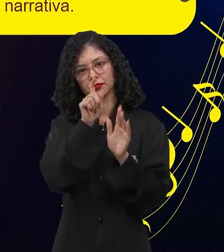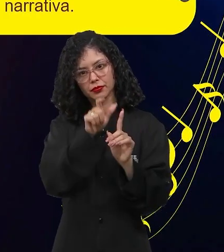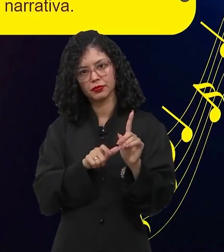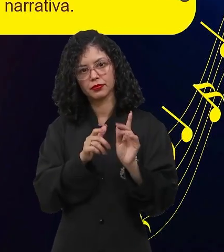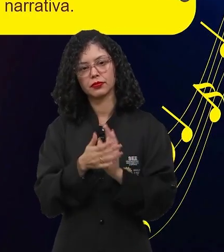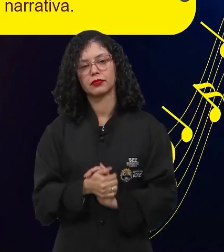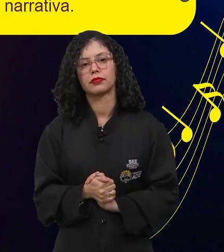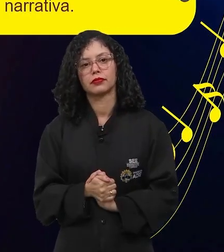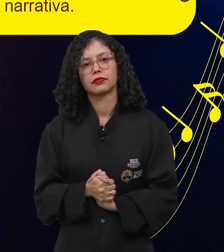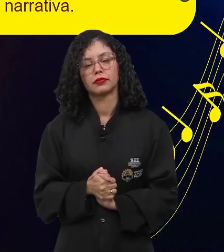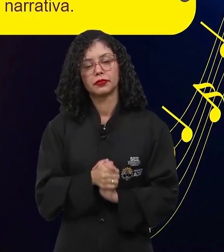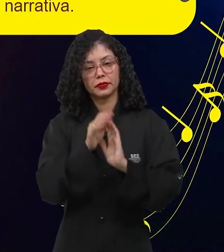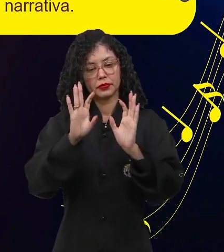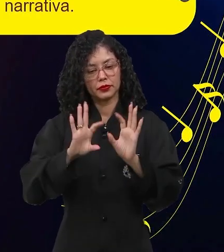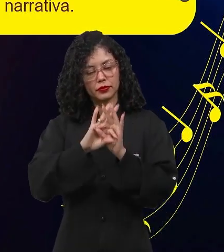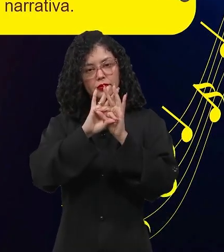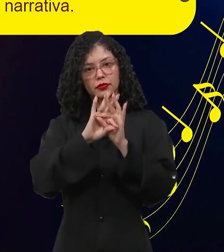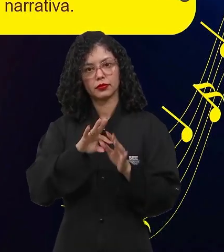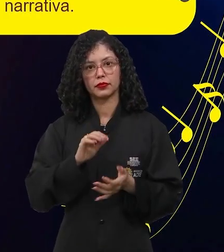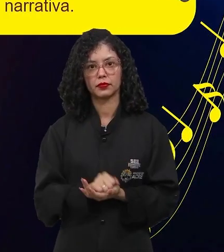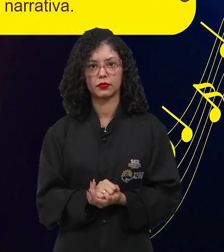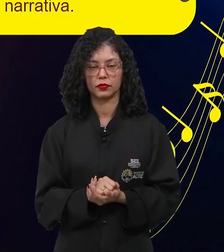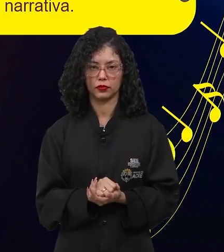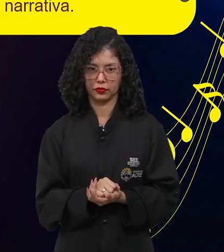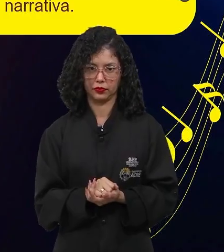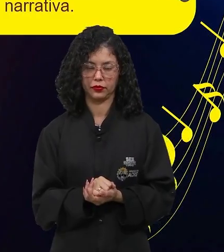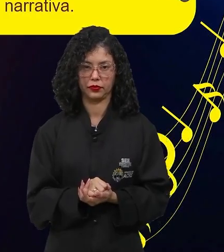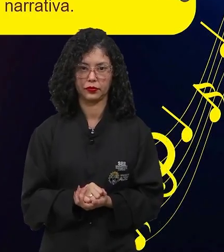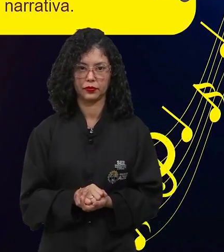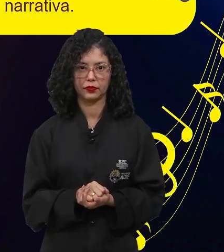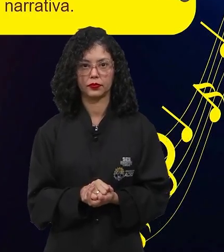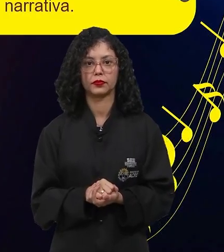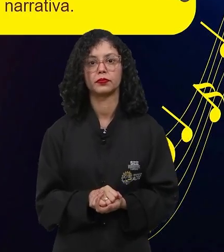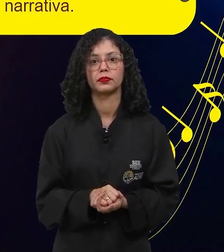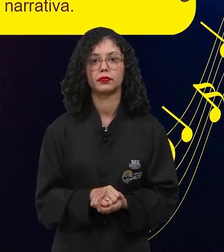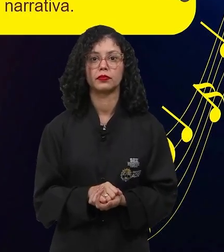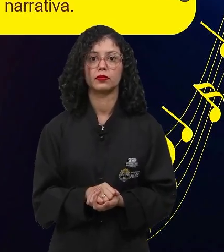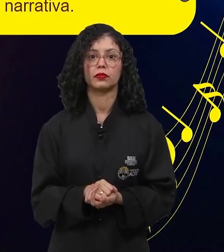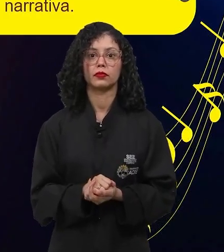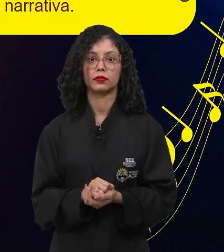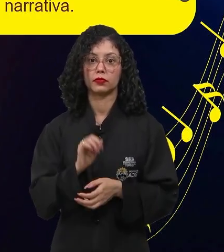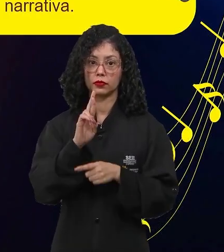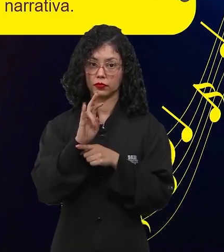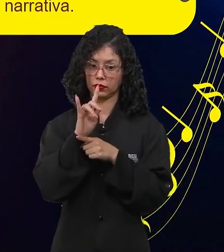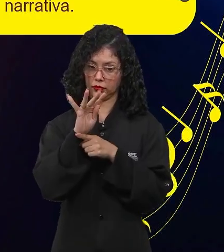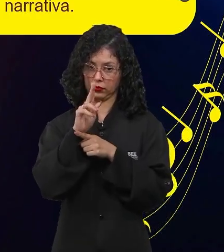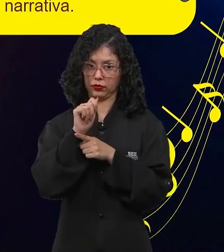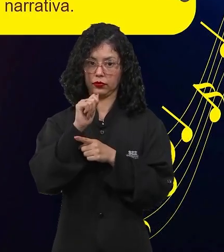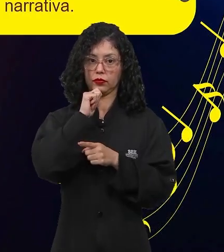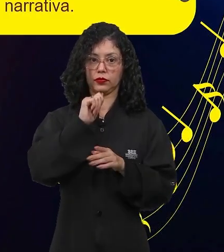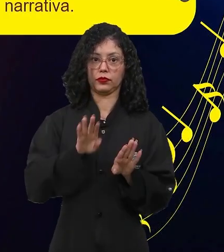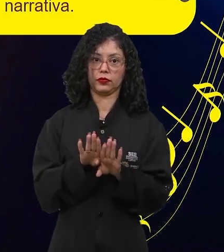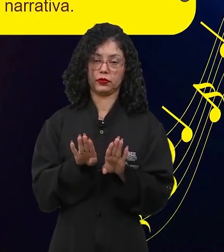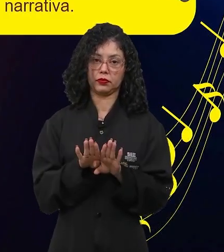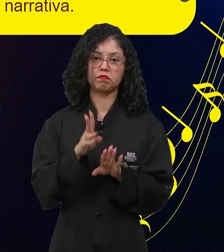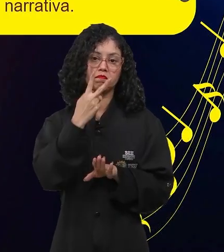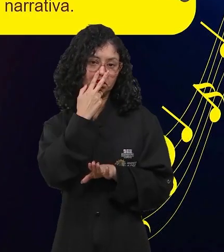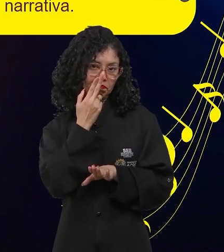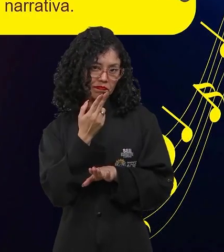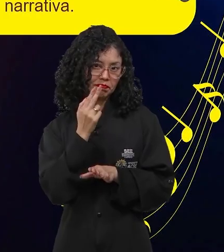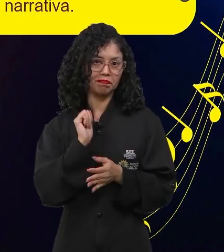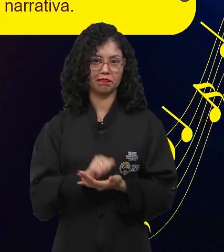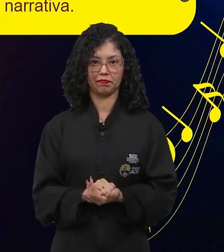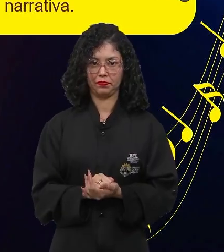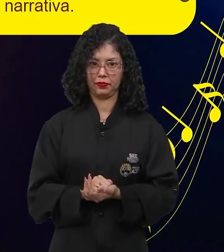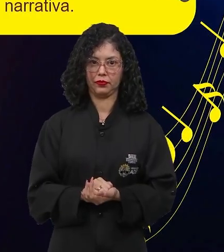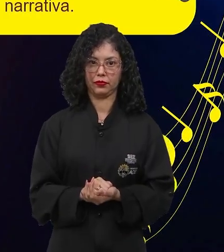personagem. Então, ele conecta o público a essa emoção. O recitativo, que é bem parecido